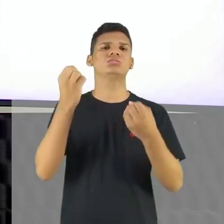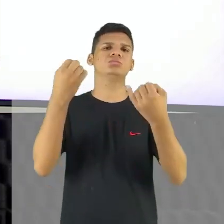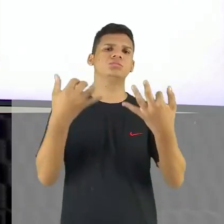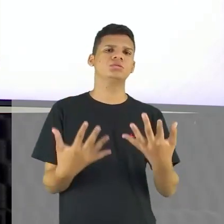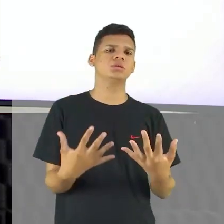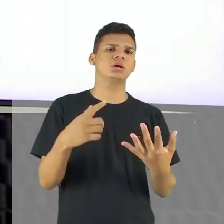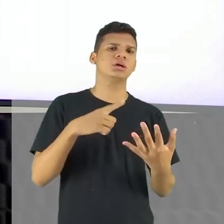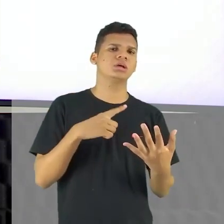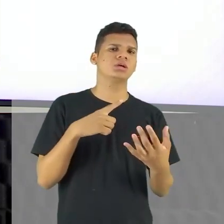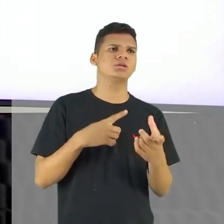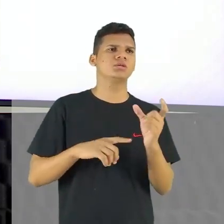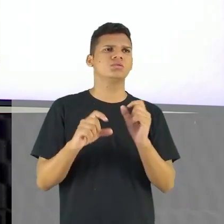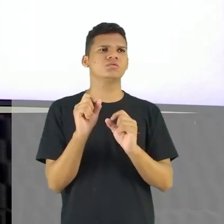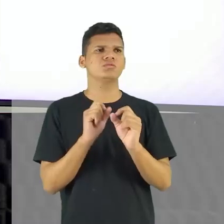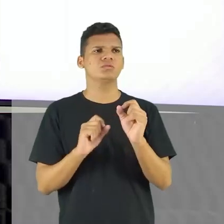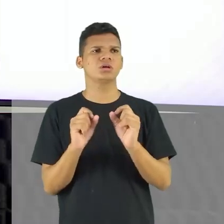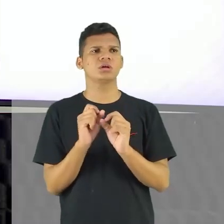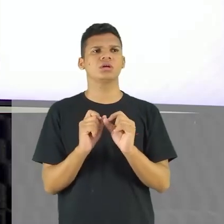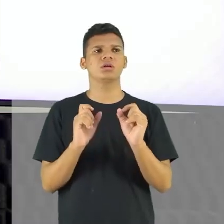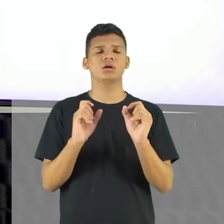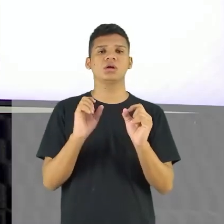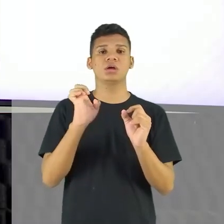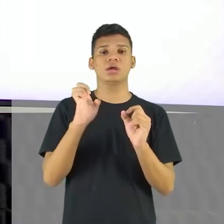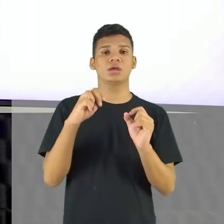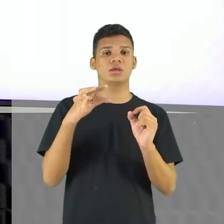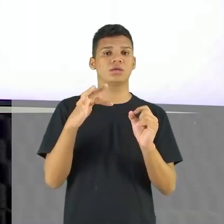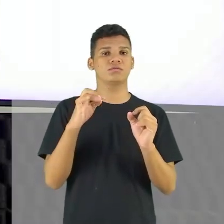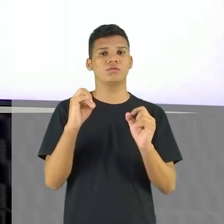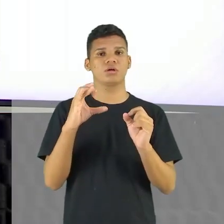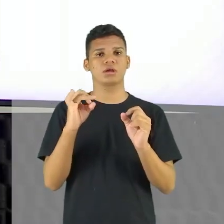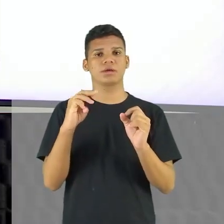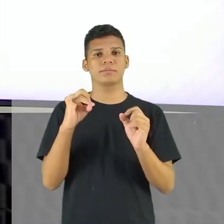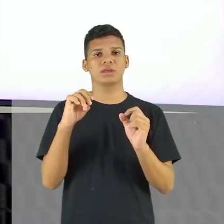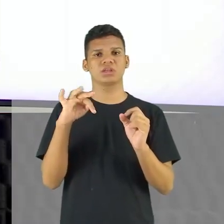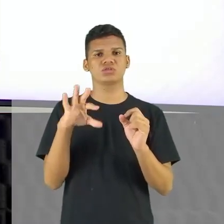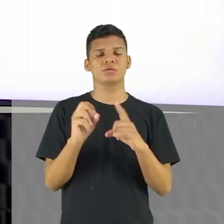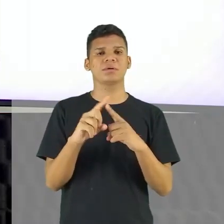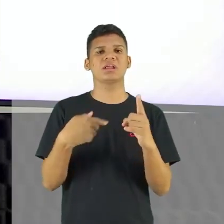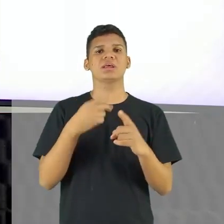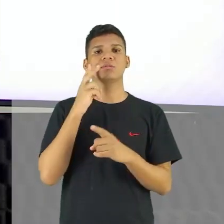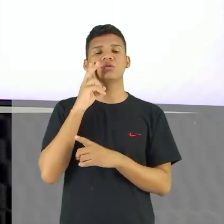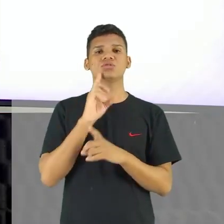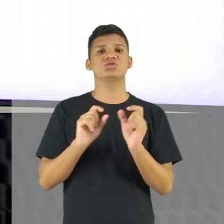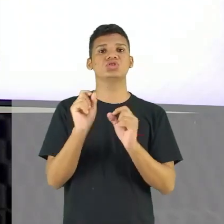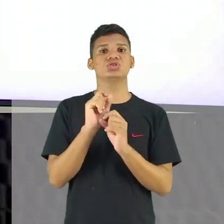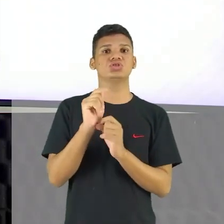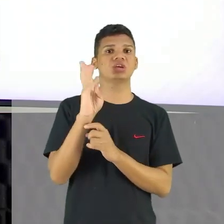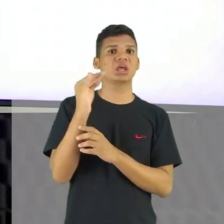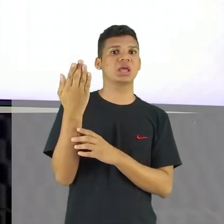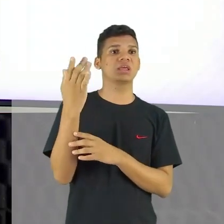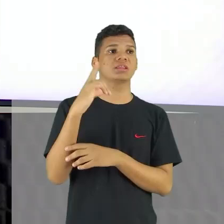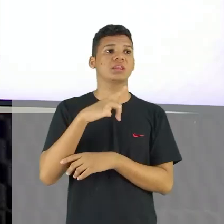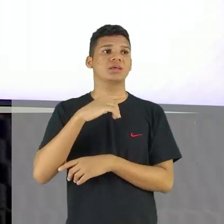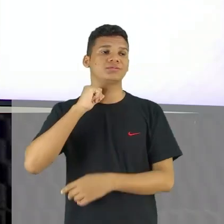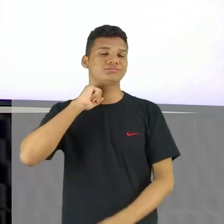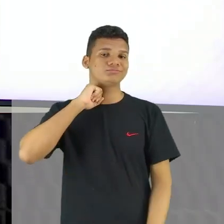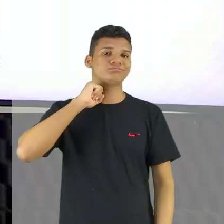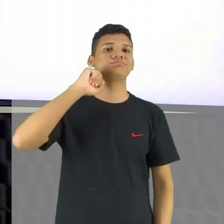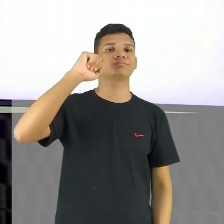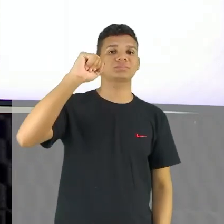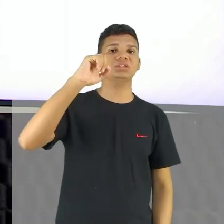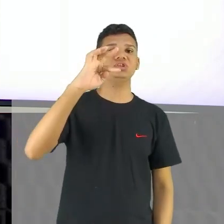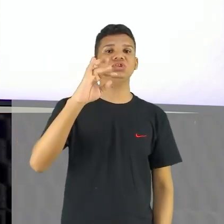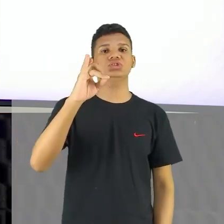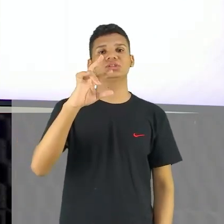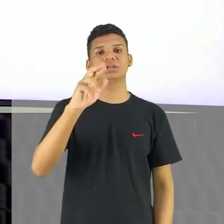Mineira, enforcamento, e aí? Lembrou de quem? Tiradentes, né? Ele morreu enforcado,